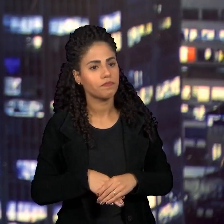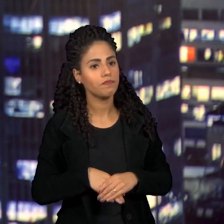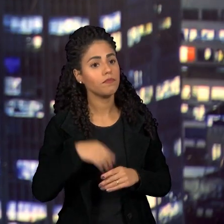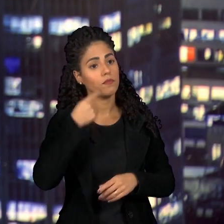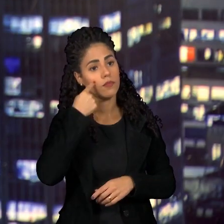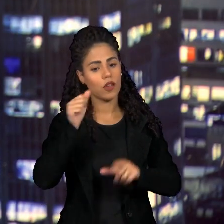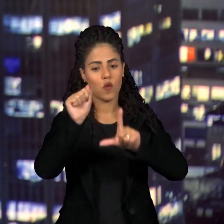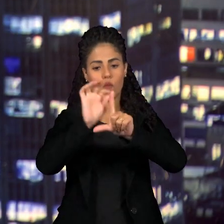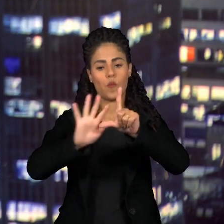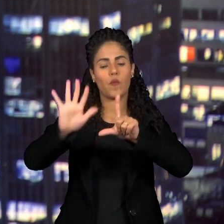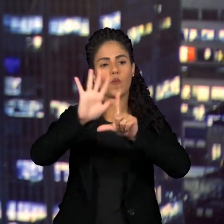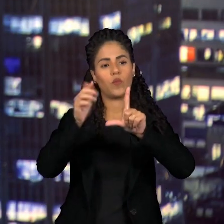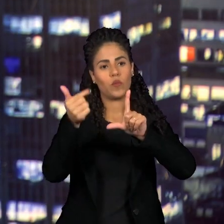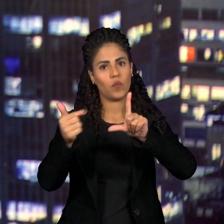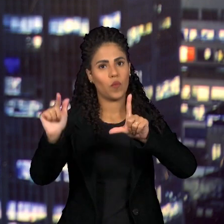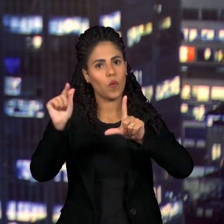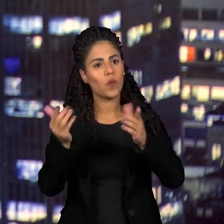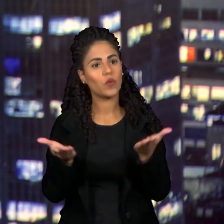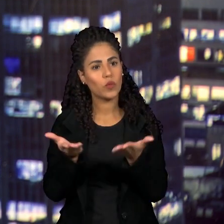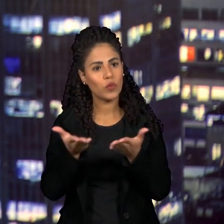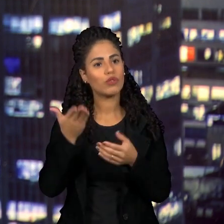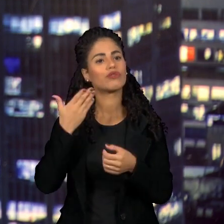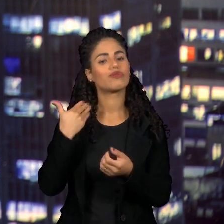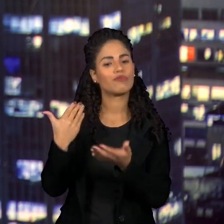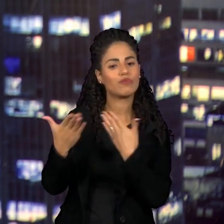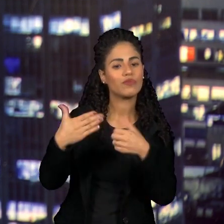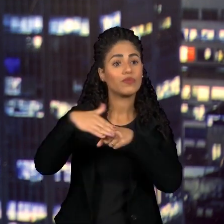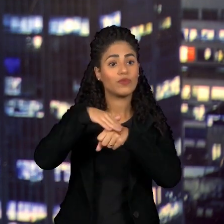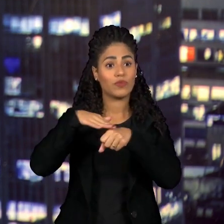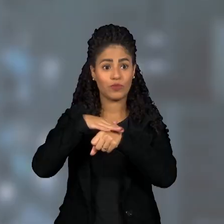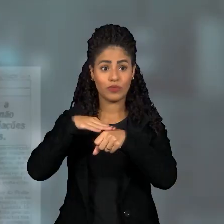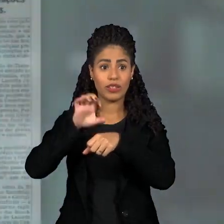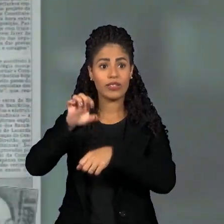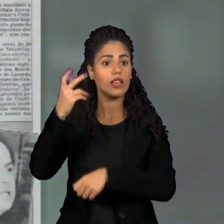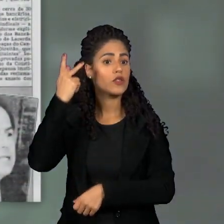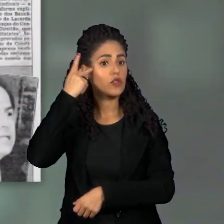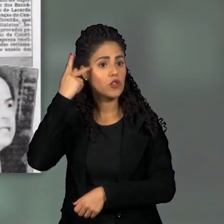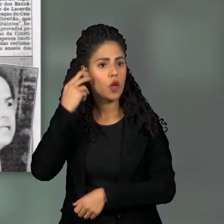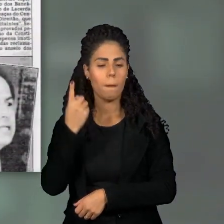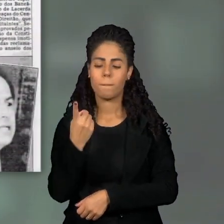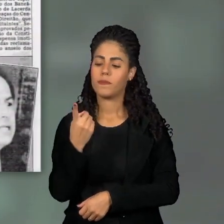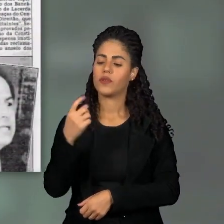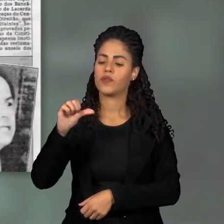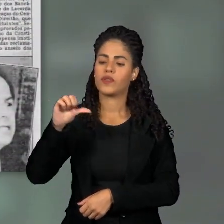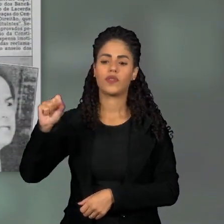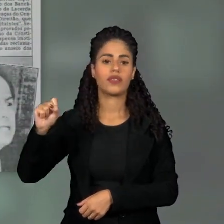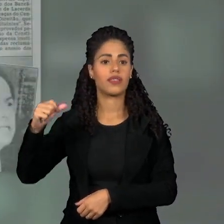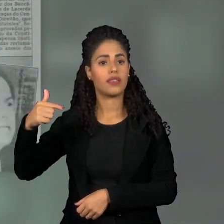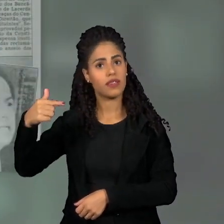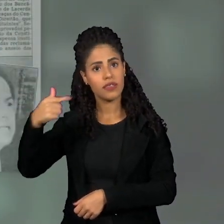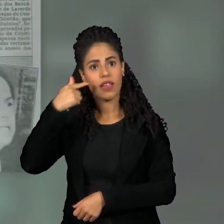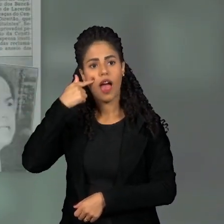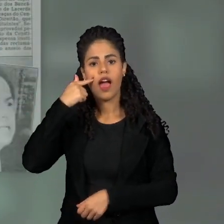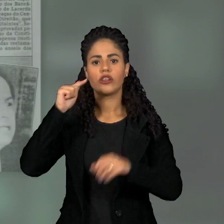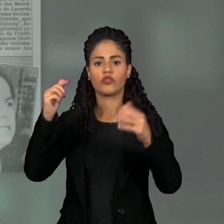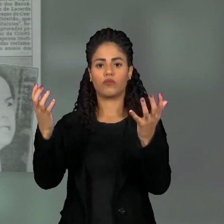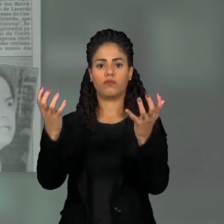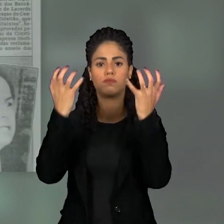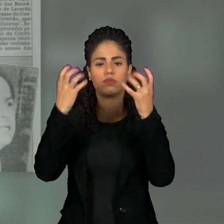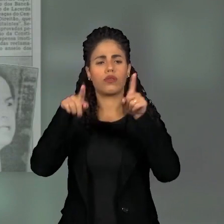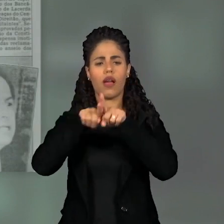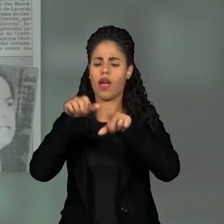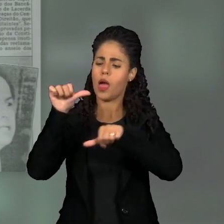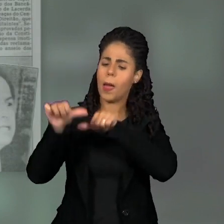outra imagem, acho que é legal para ilustrar aqui nossa conversa, né? Também do Estado de São Paulo de 1987, trazendo a manchete. A mudança do